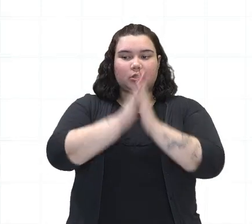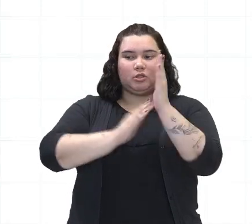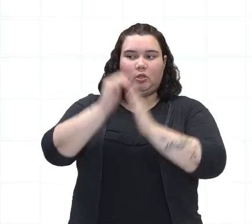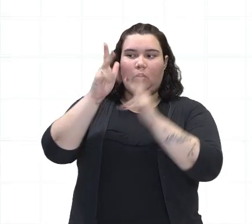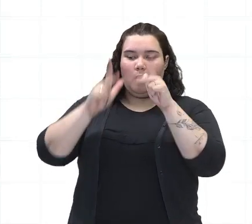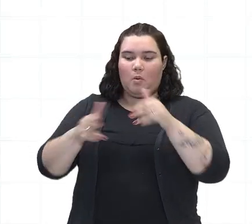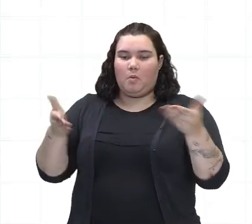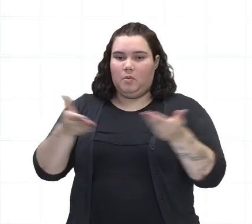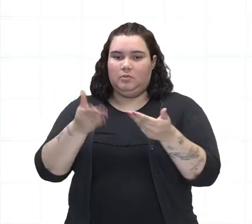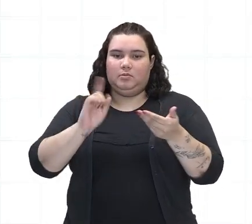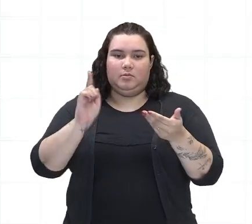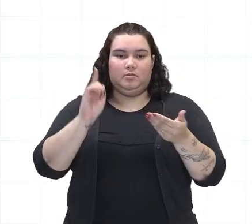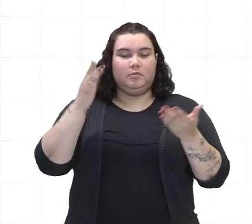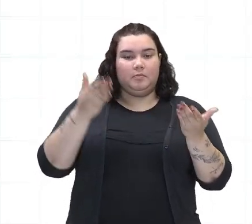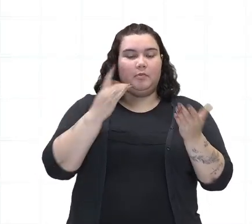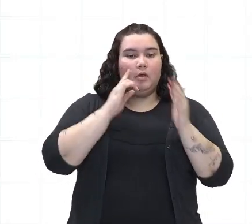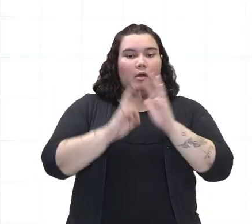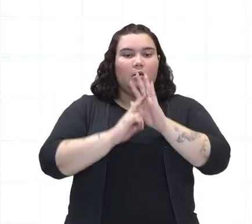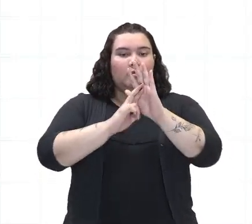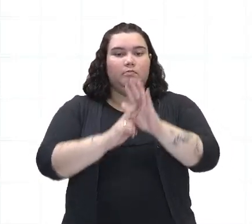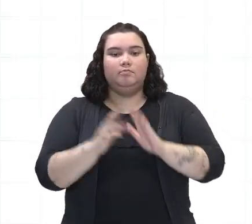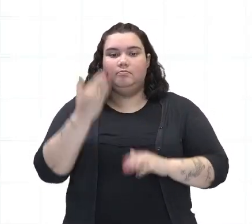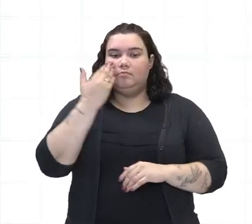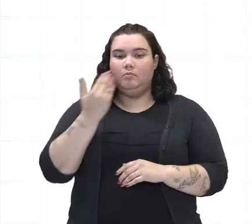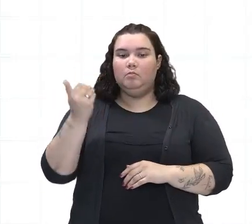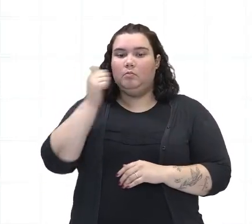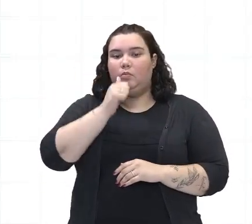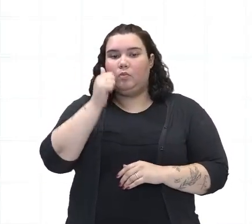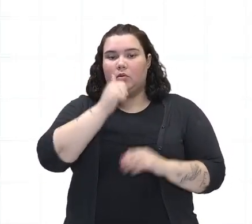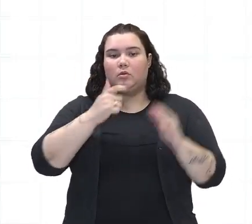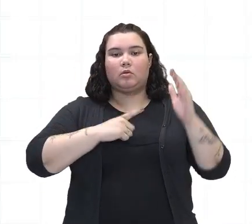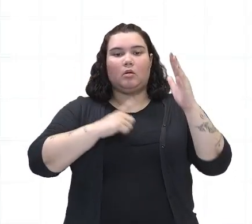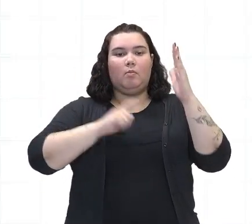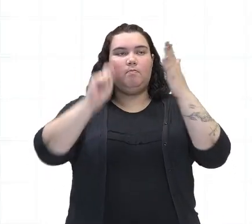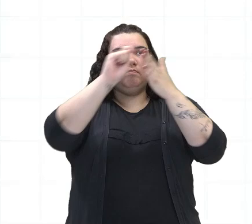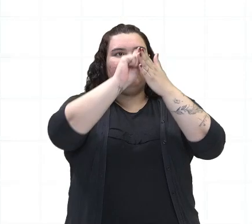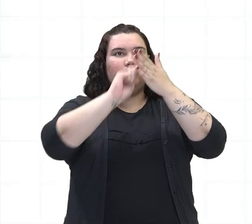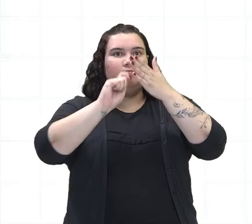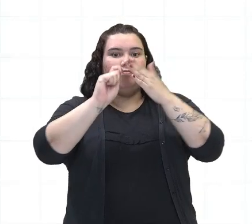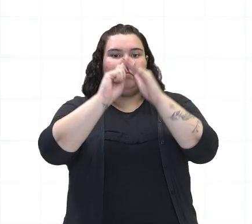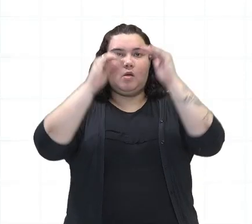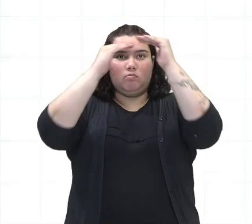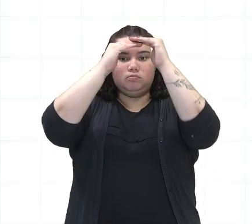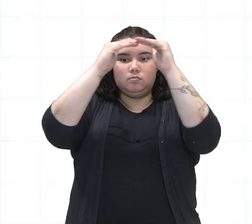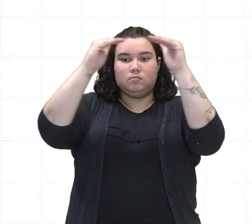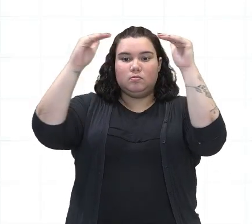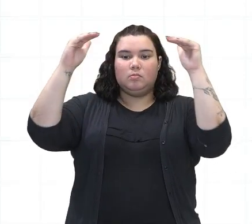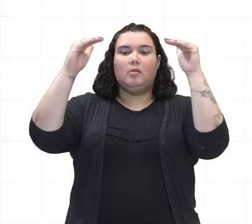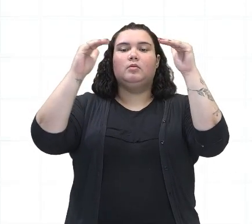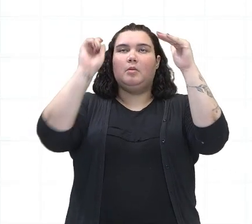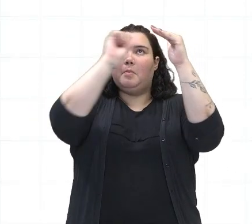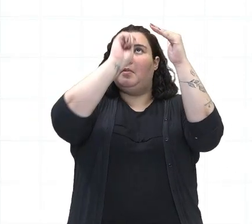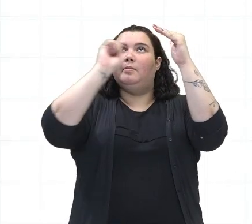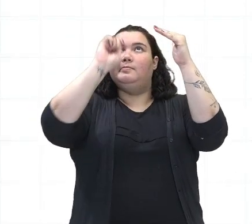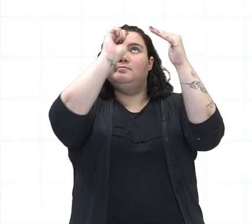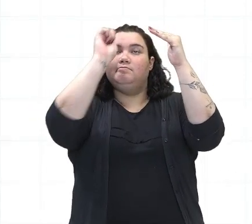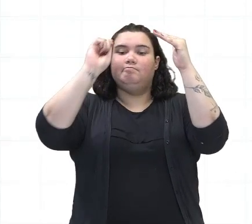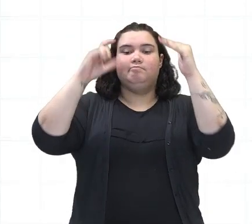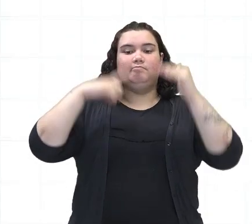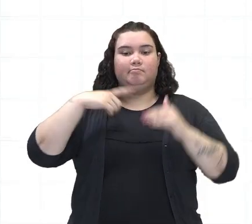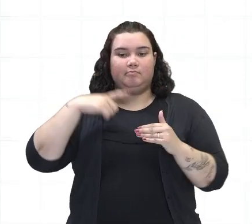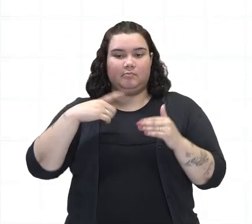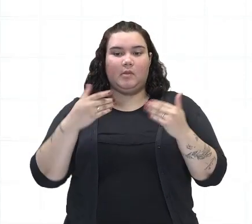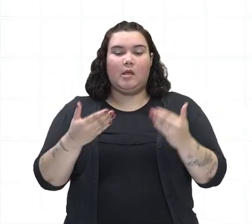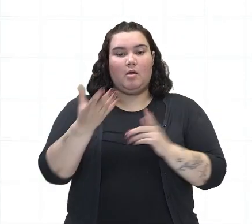aí a gente está vendo, ó, na representação que seria de uma mulher fazendo a pintura no teto dessa caverna, que seria uma representação da